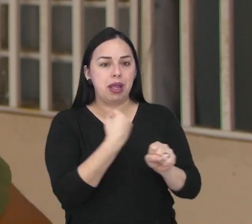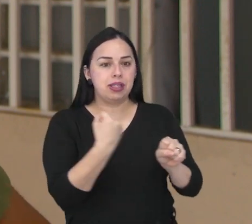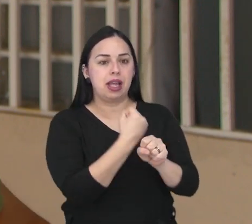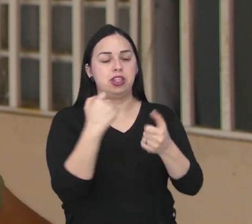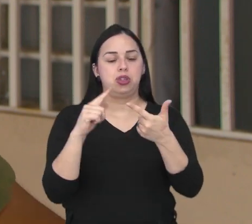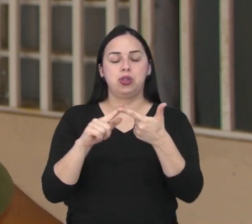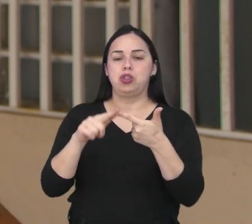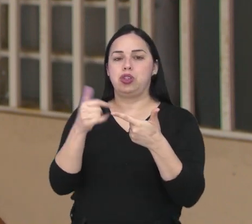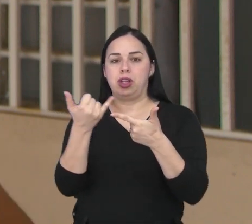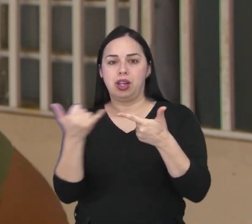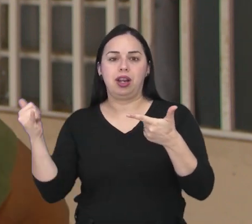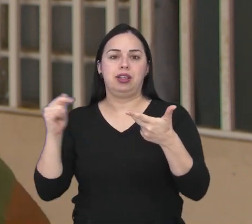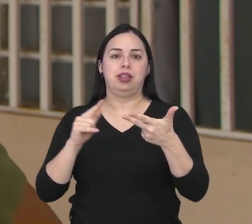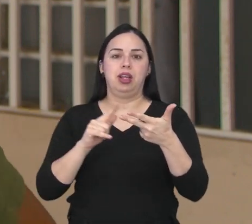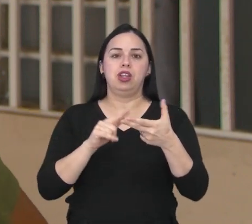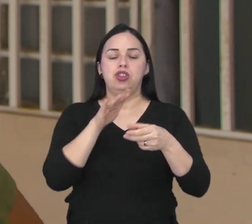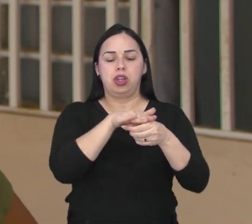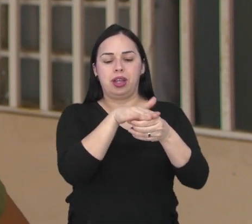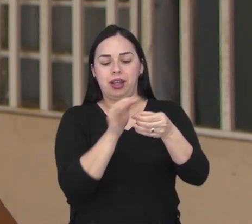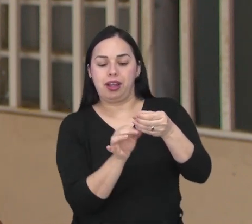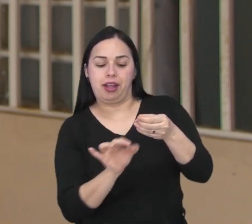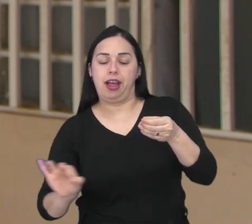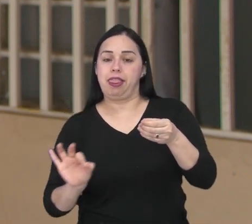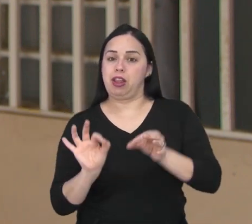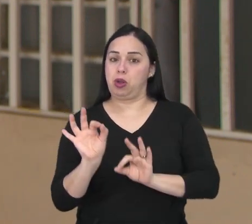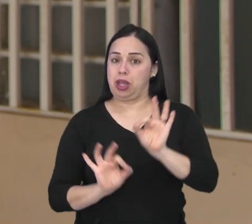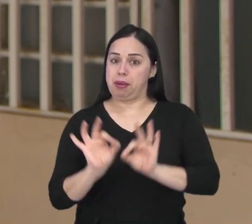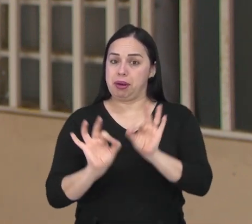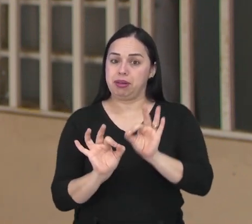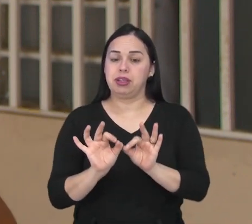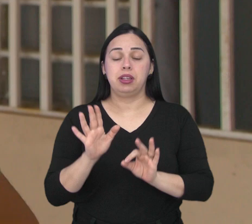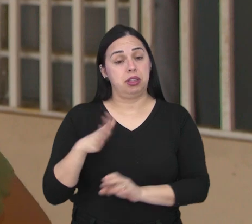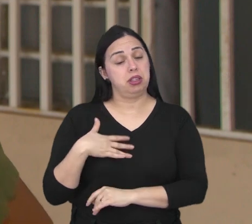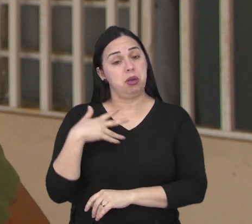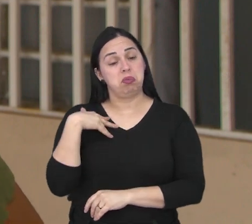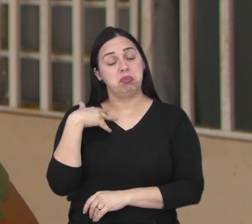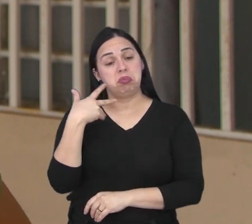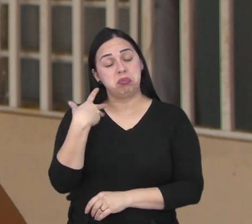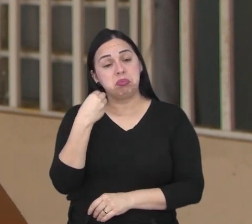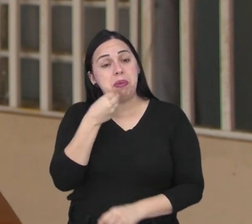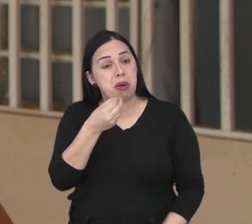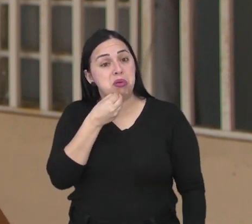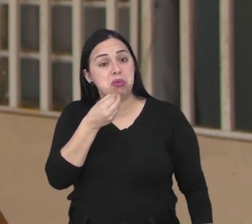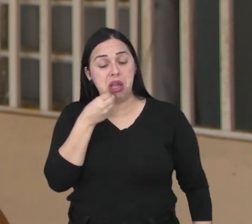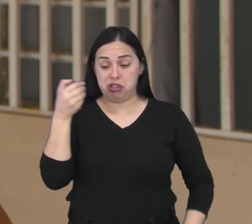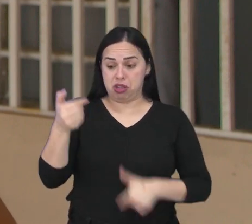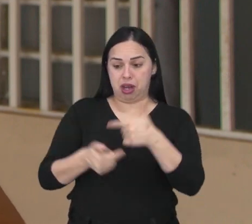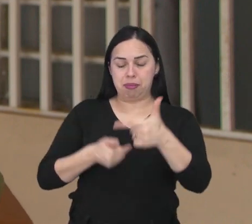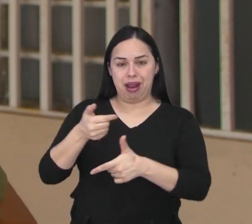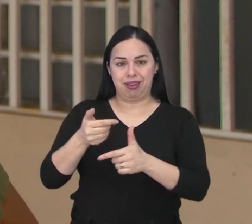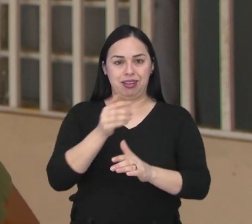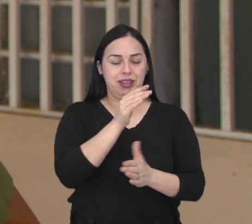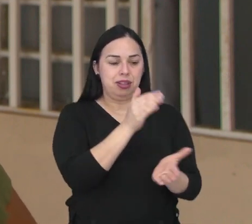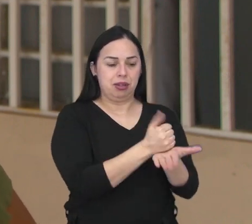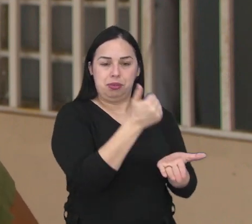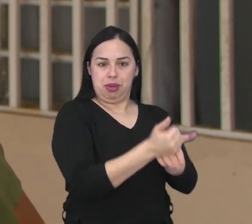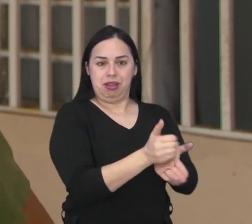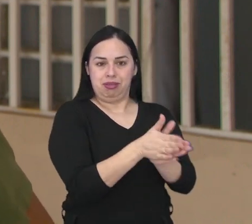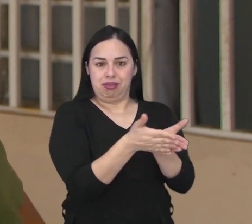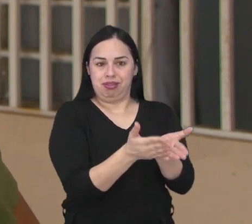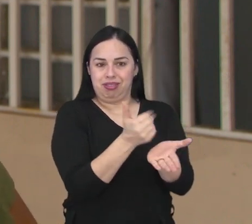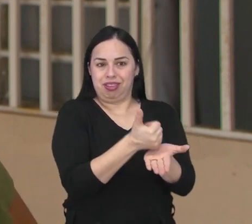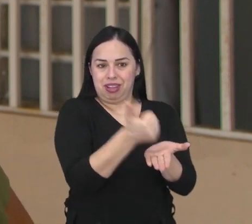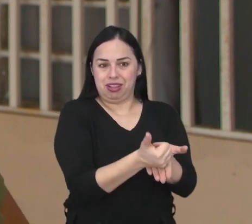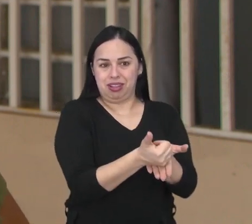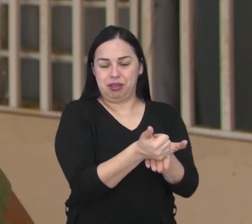De pedreiro, de eletricista, de encanador. E eu vi uma oportunidade para sair do